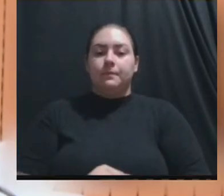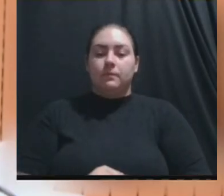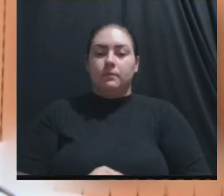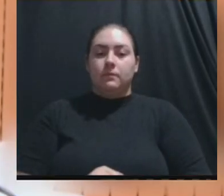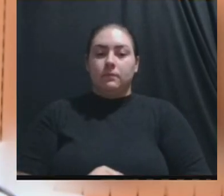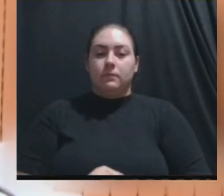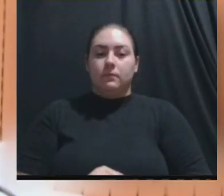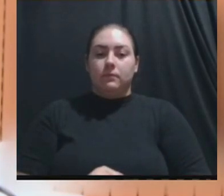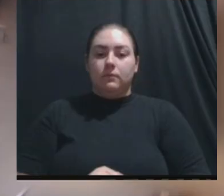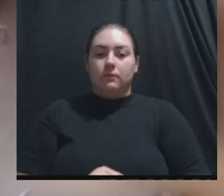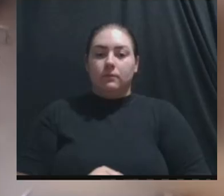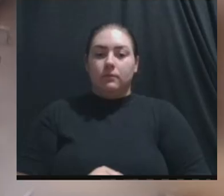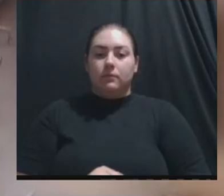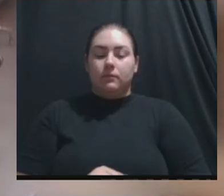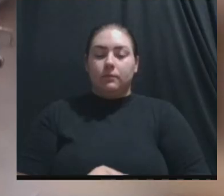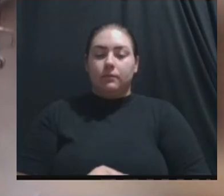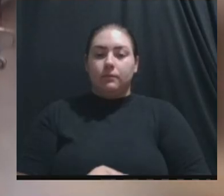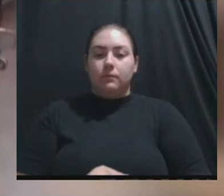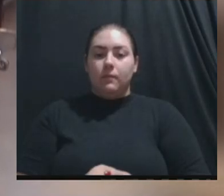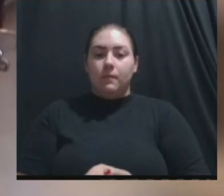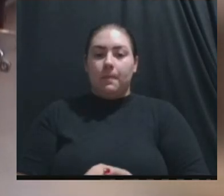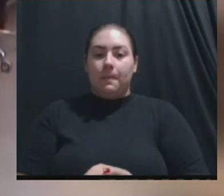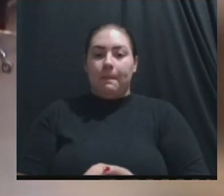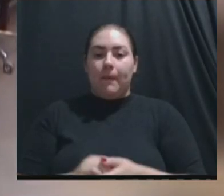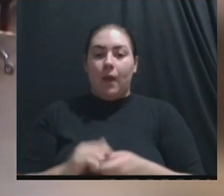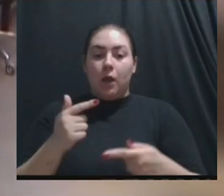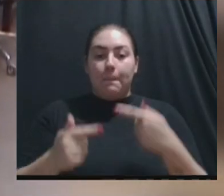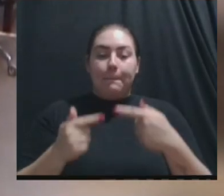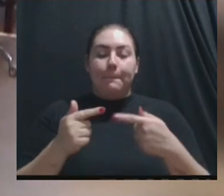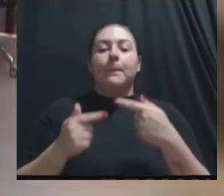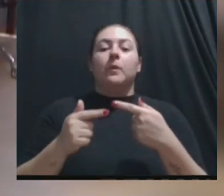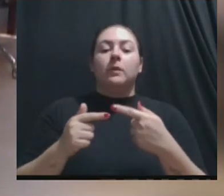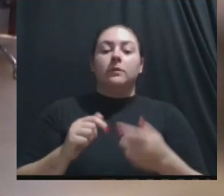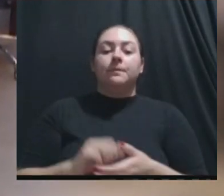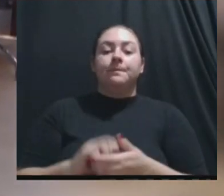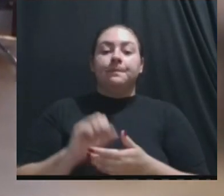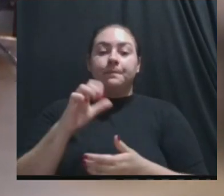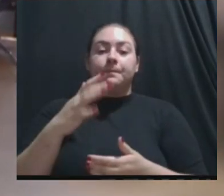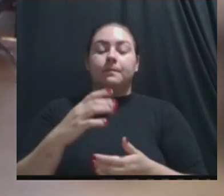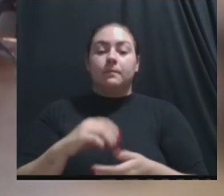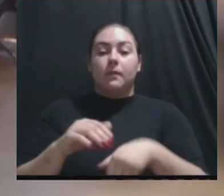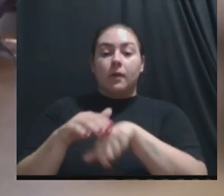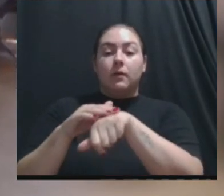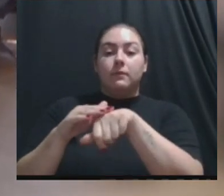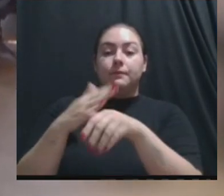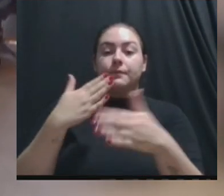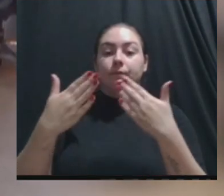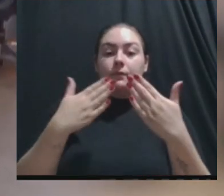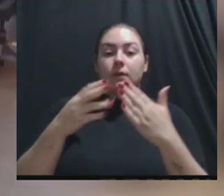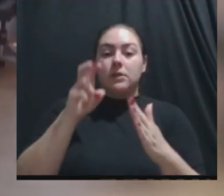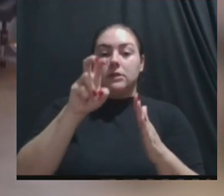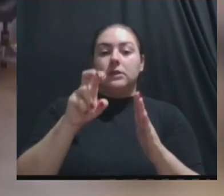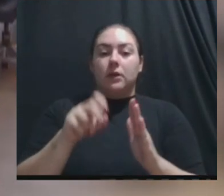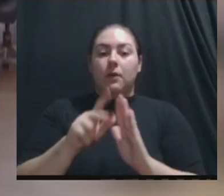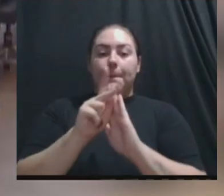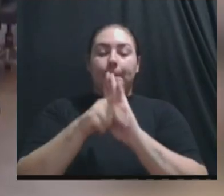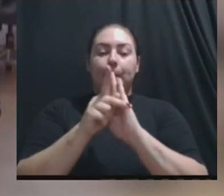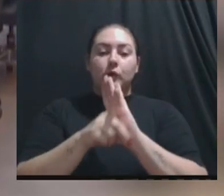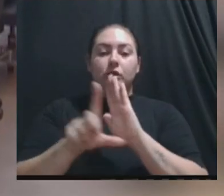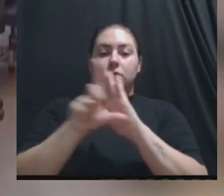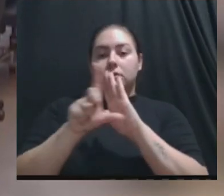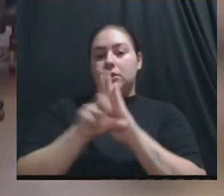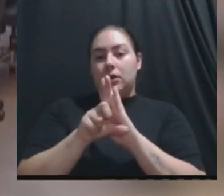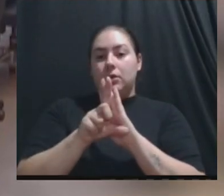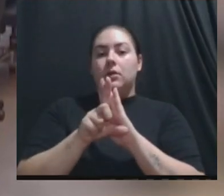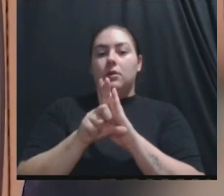Urbana da Câmara de Campinas realizou uma audiência pública para discutir 5 projetos de lei complementar do Executivo que